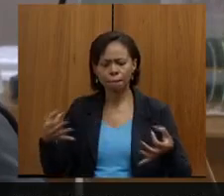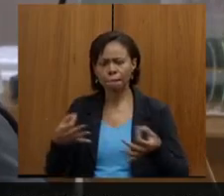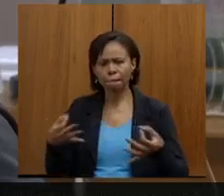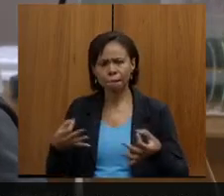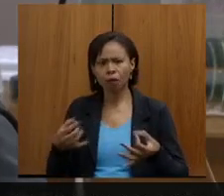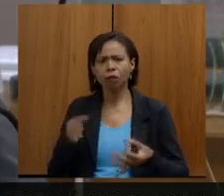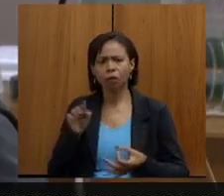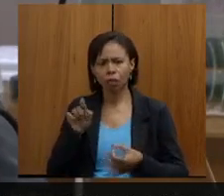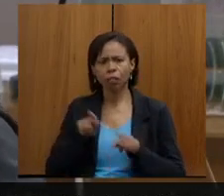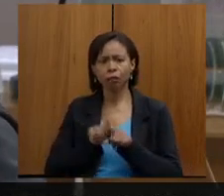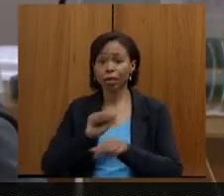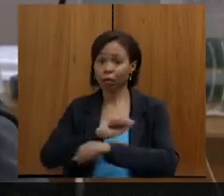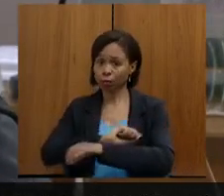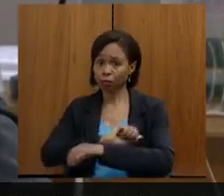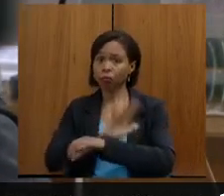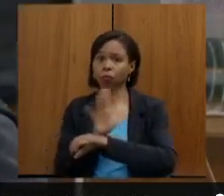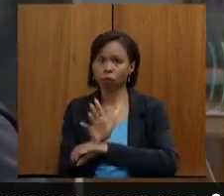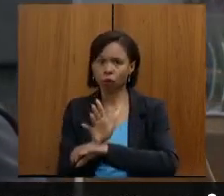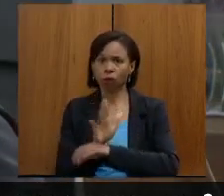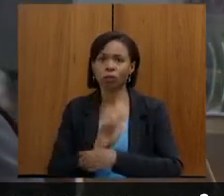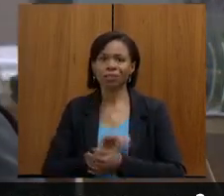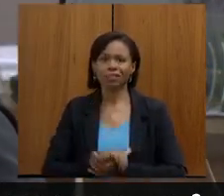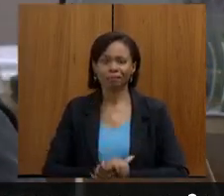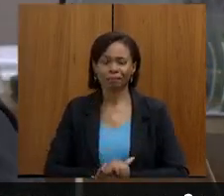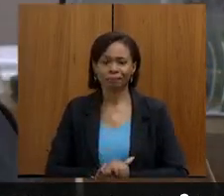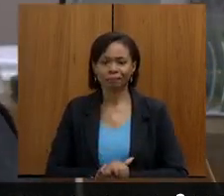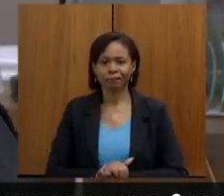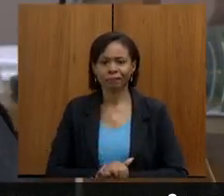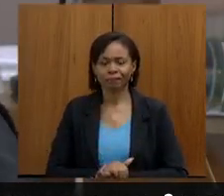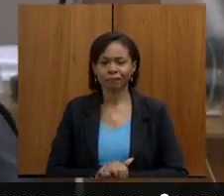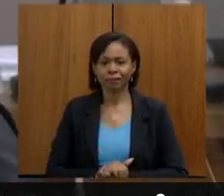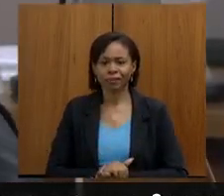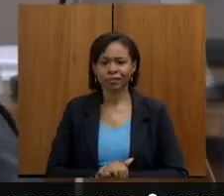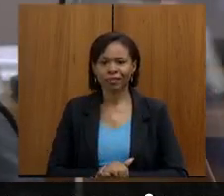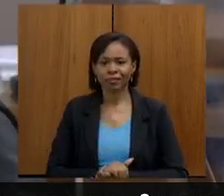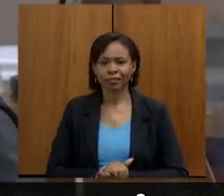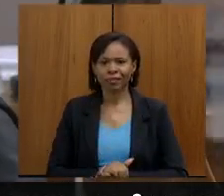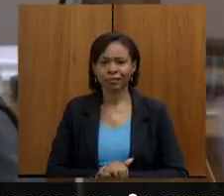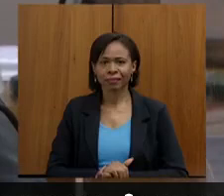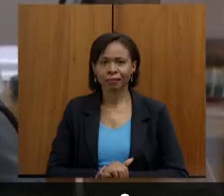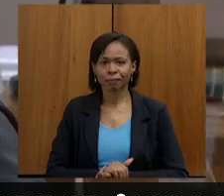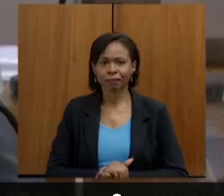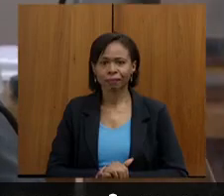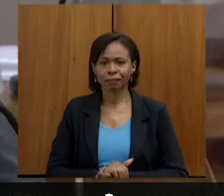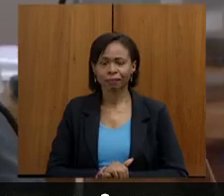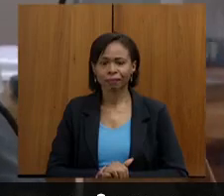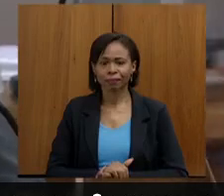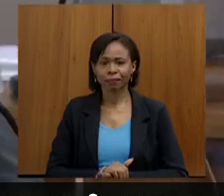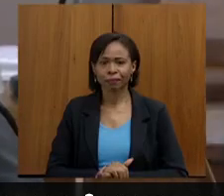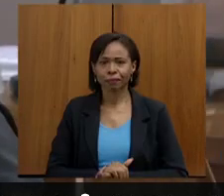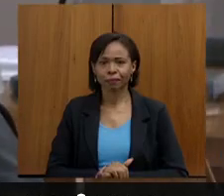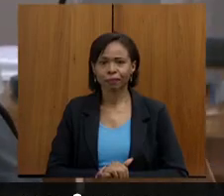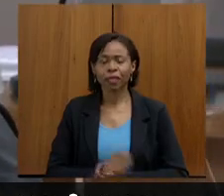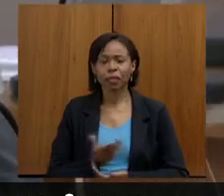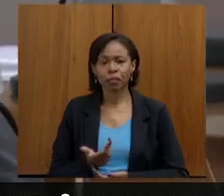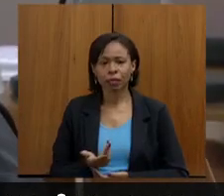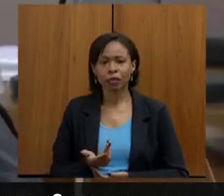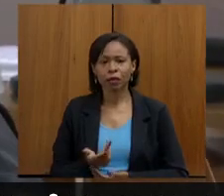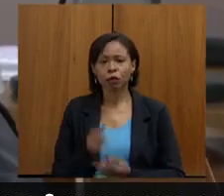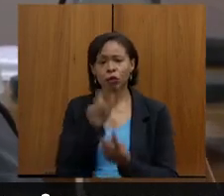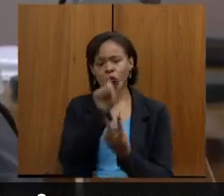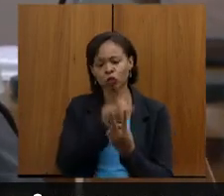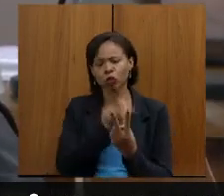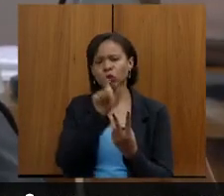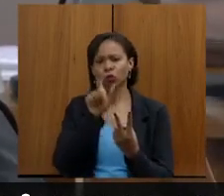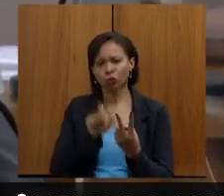bem montes-clarense da nossa gema E então é em nome